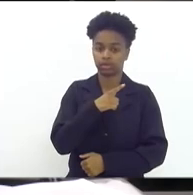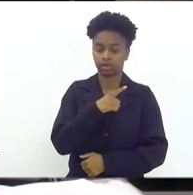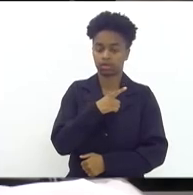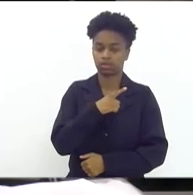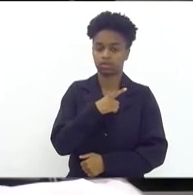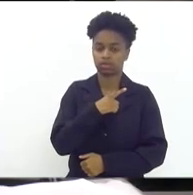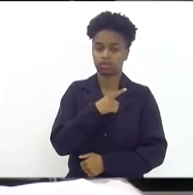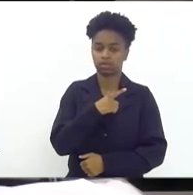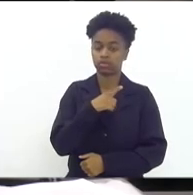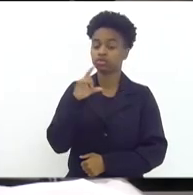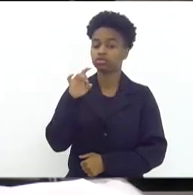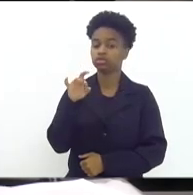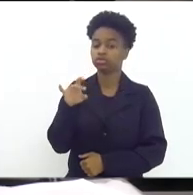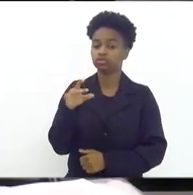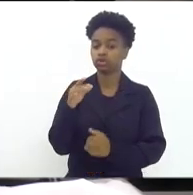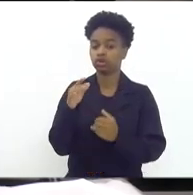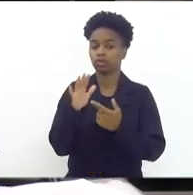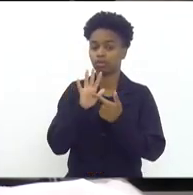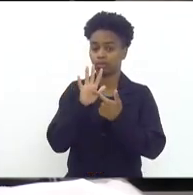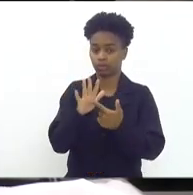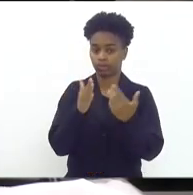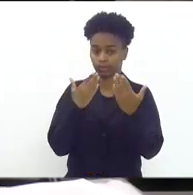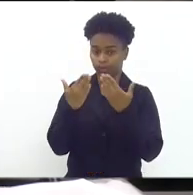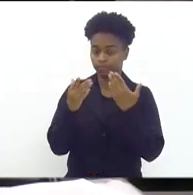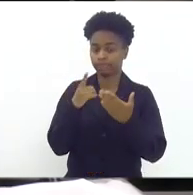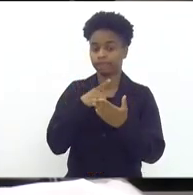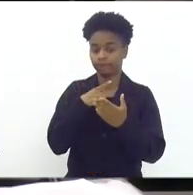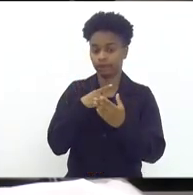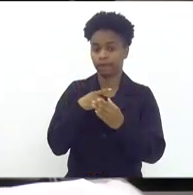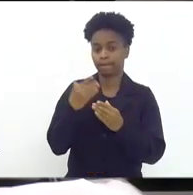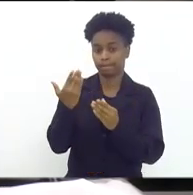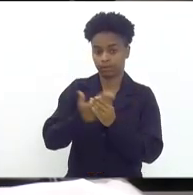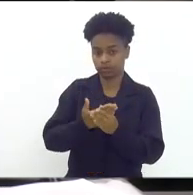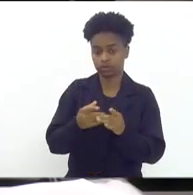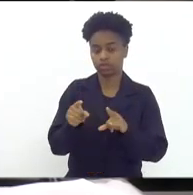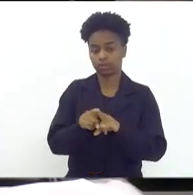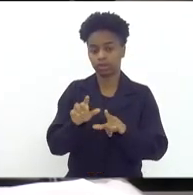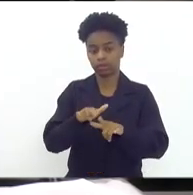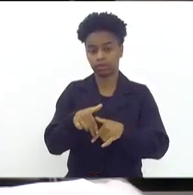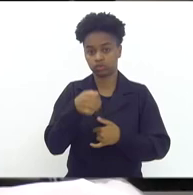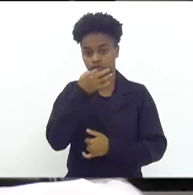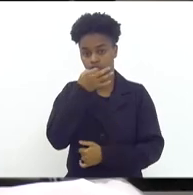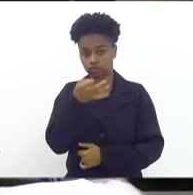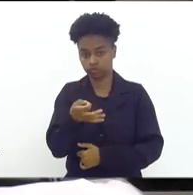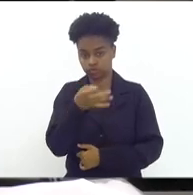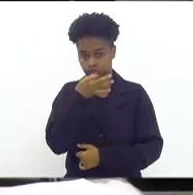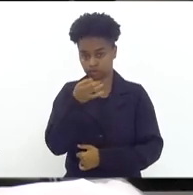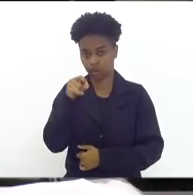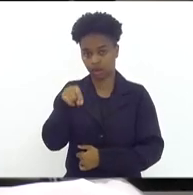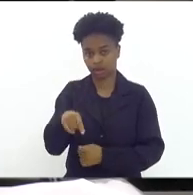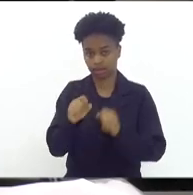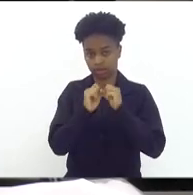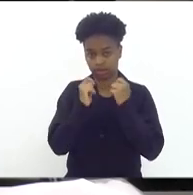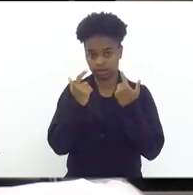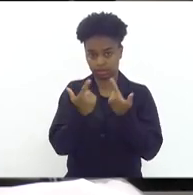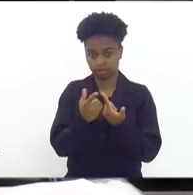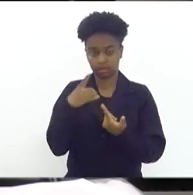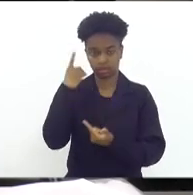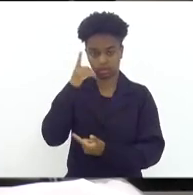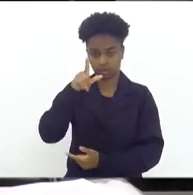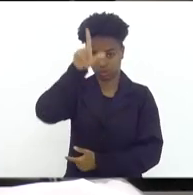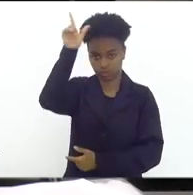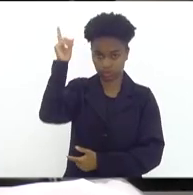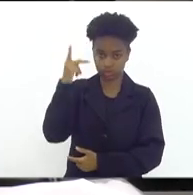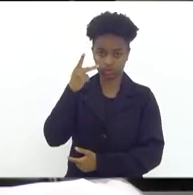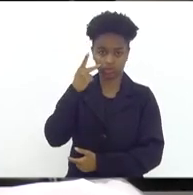para fazer um um parênteses a gente tem um processo administrativo até por sugestão dessa casa Deputado Luiz Paulo